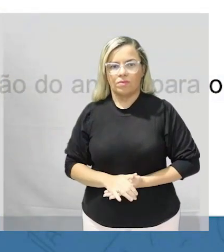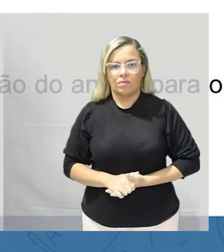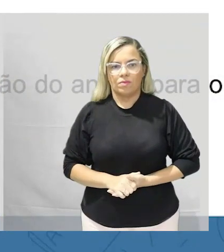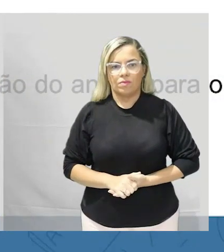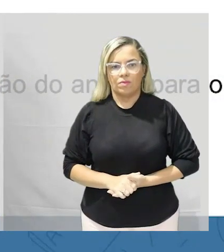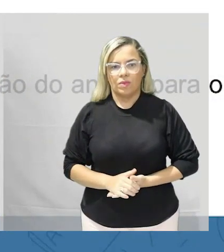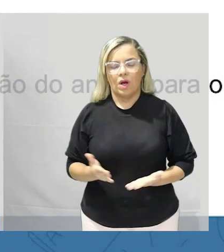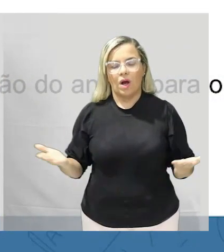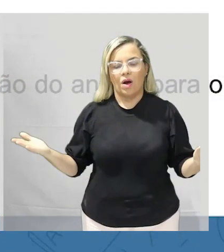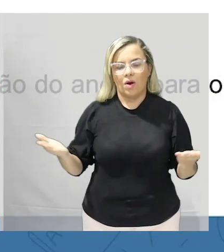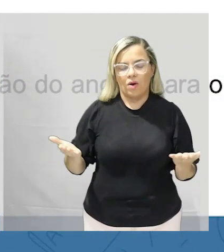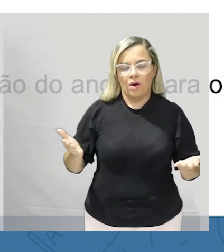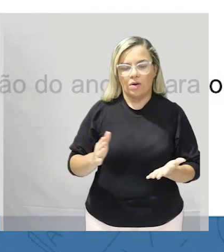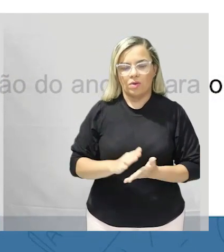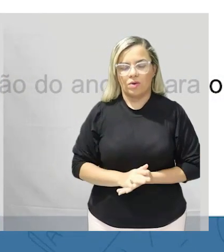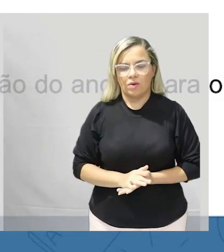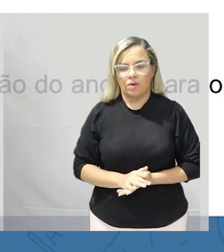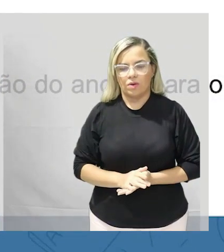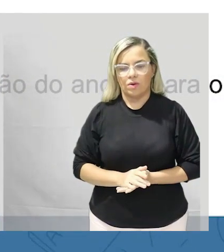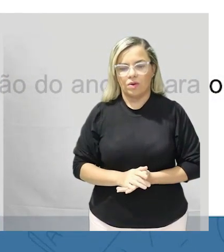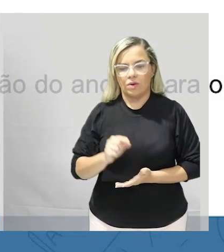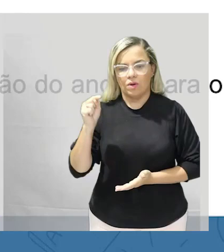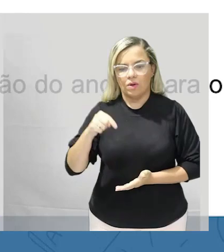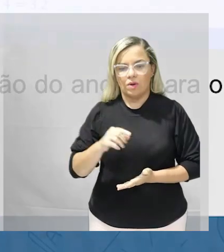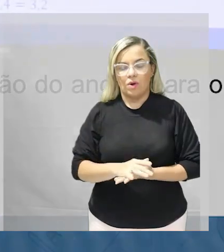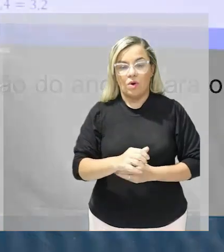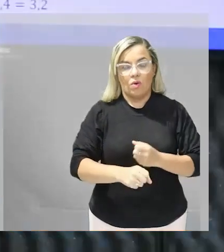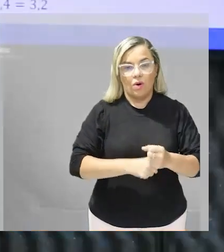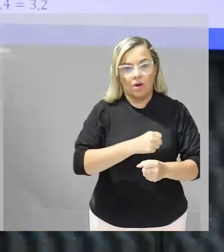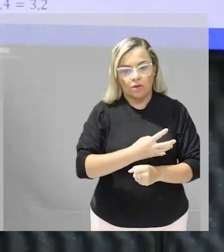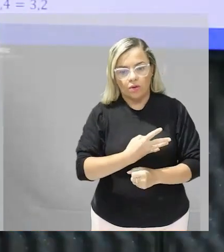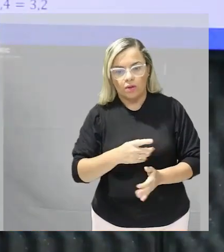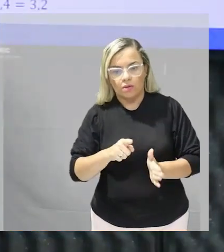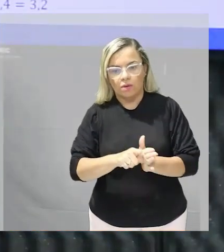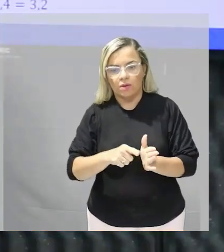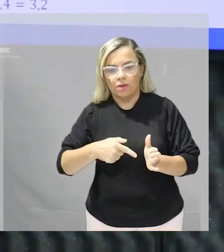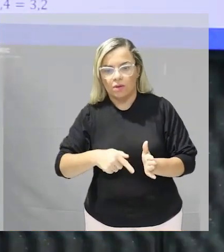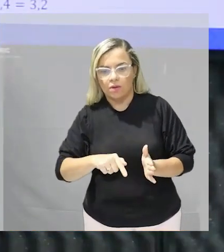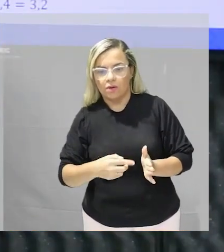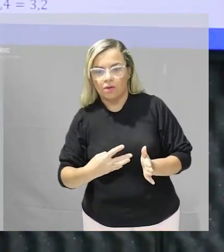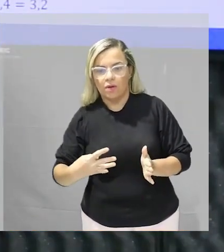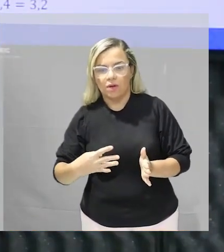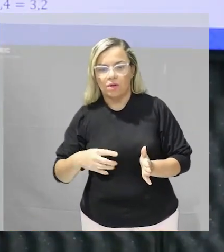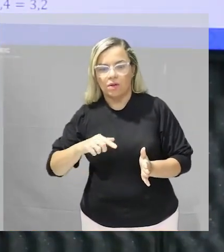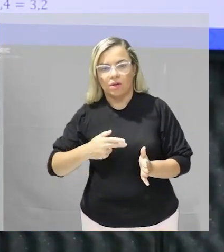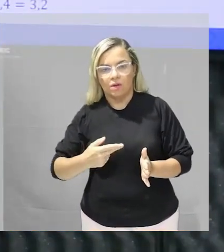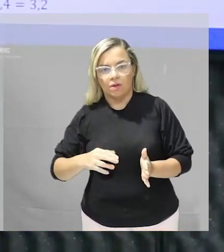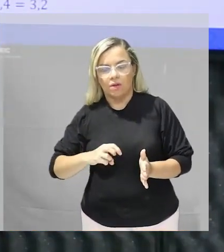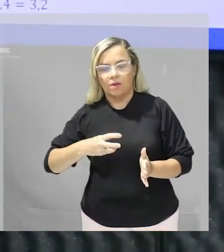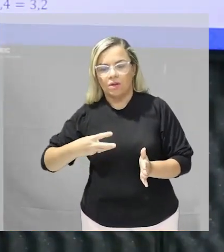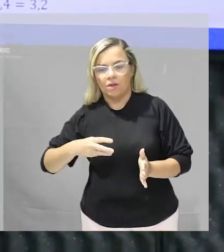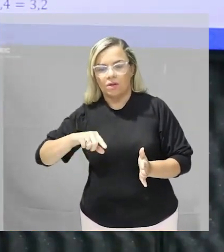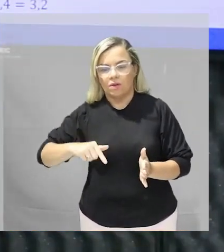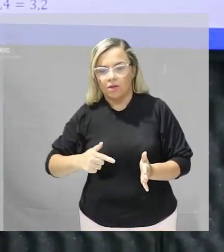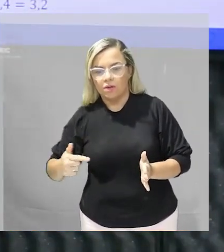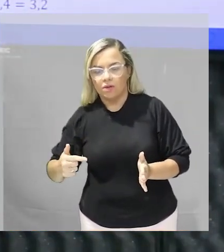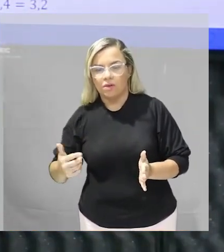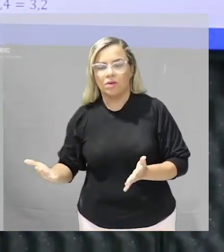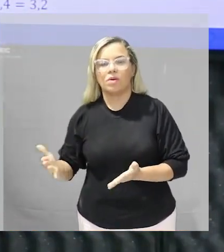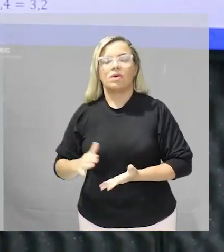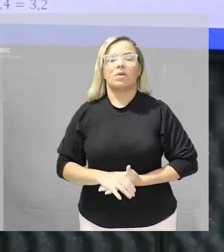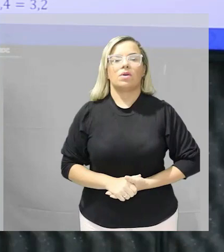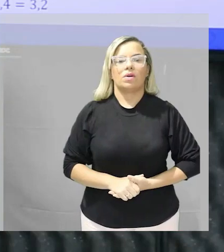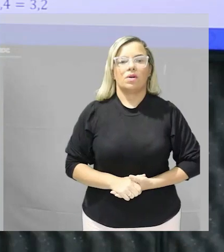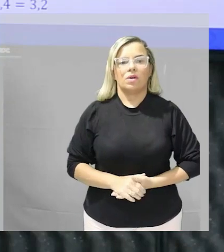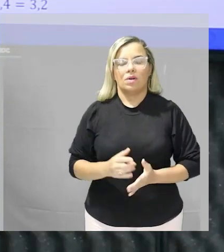membro tá então quatro menos 7,4 = 3,2 tá